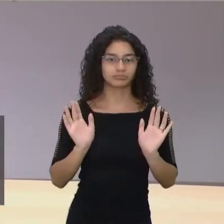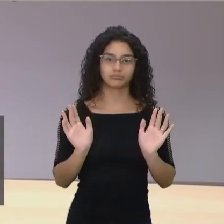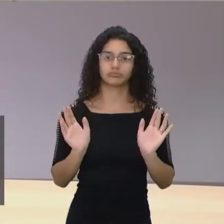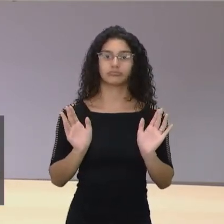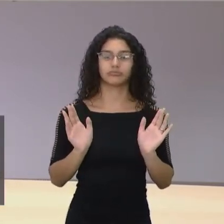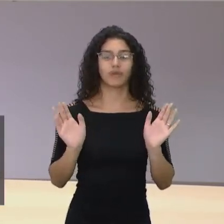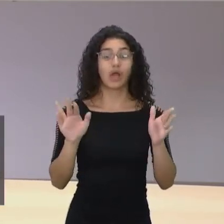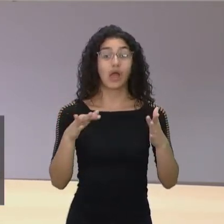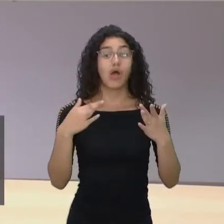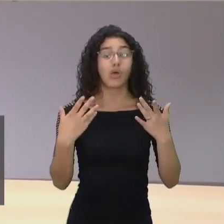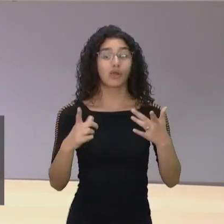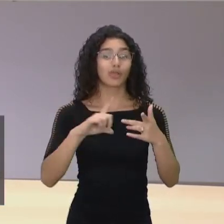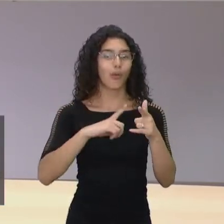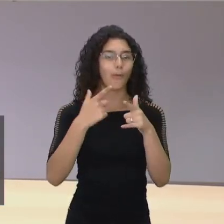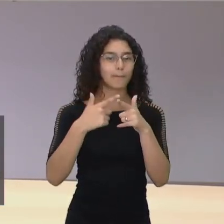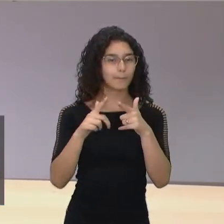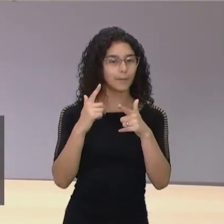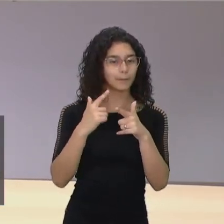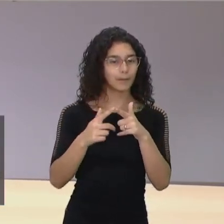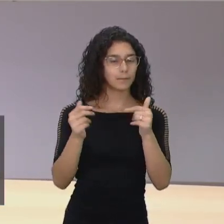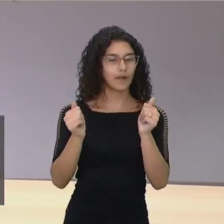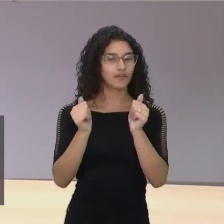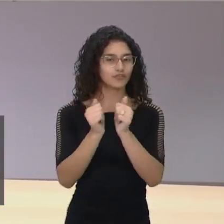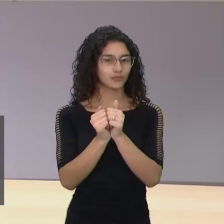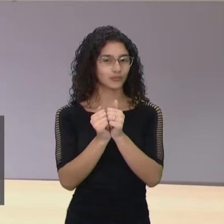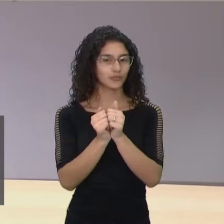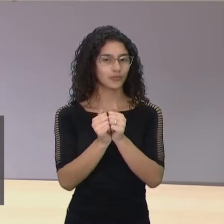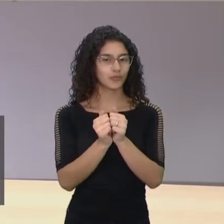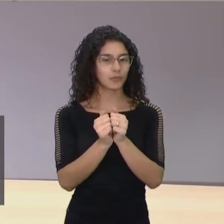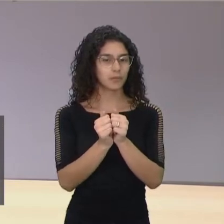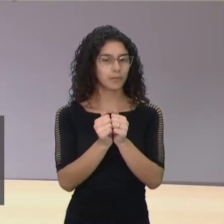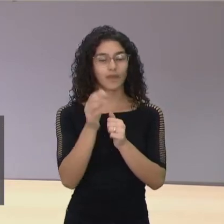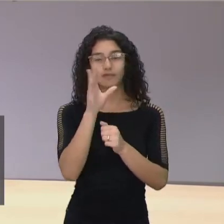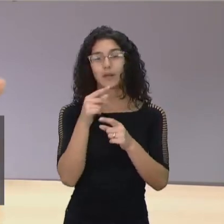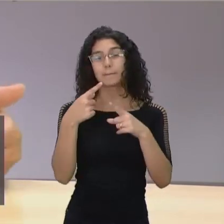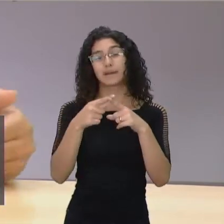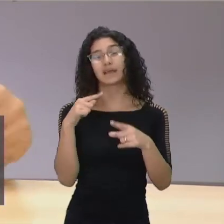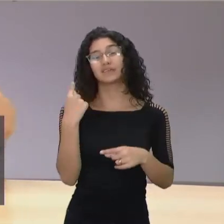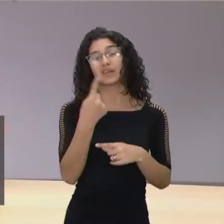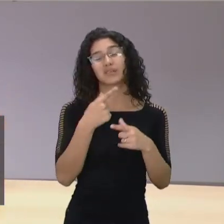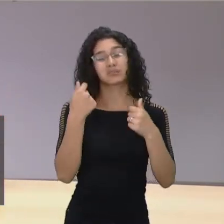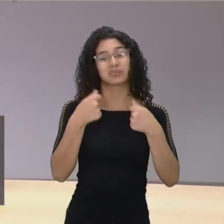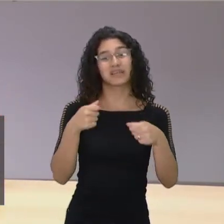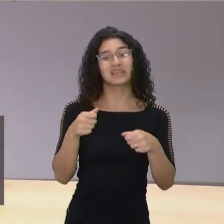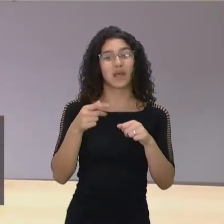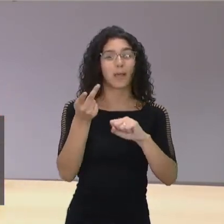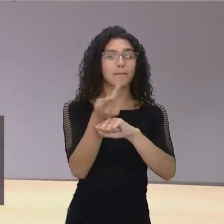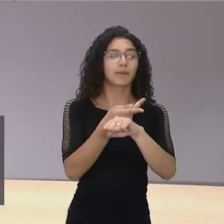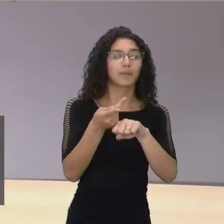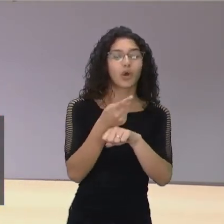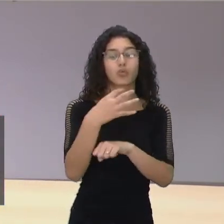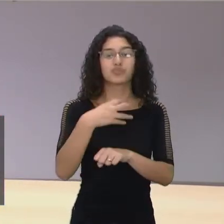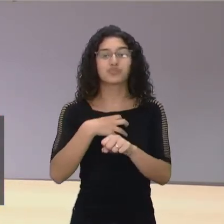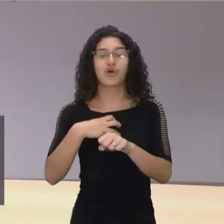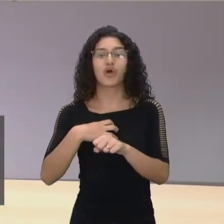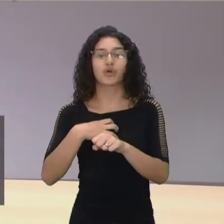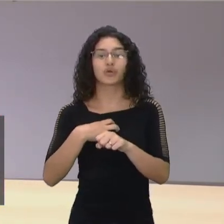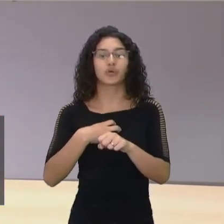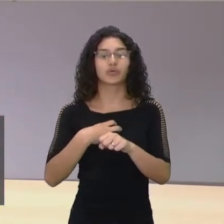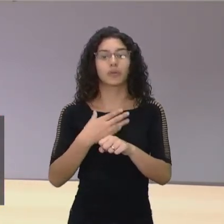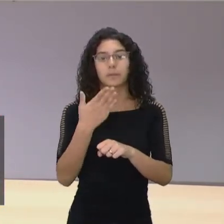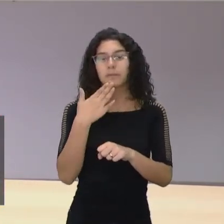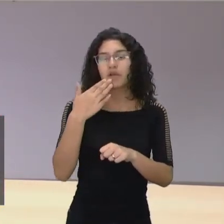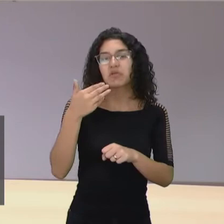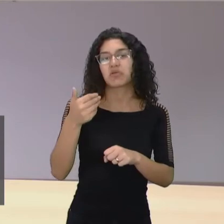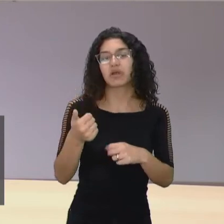Então, quando surge um problema, surge com ele um dilema. Porque a gente vai ter que sair da nossa zona de conforto, que é tão